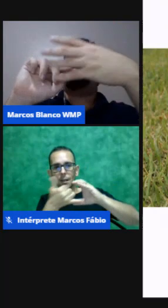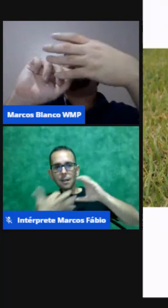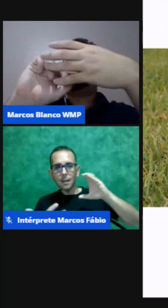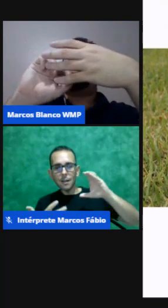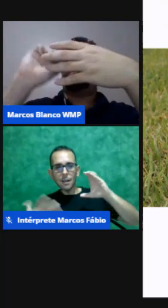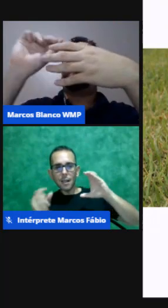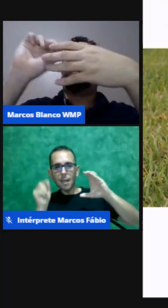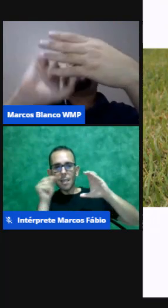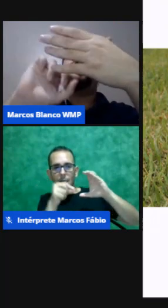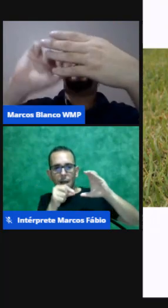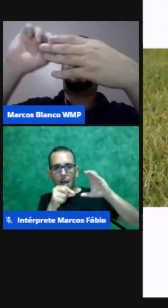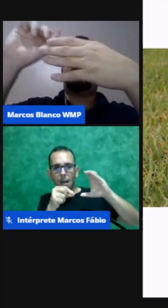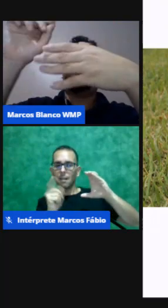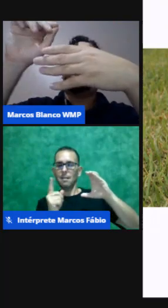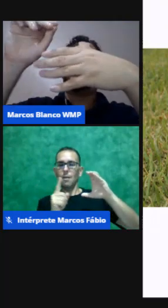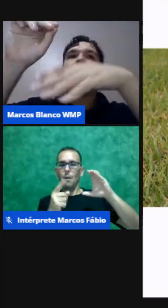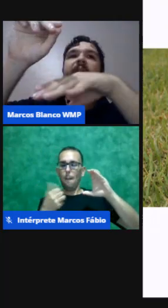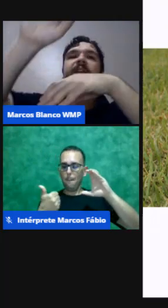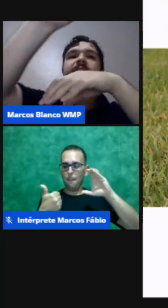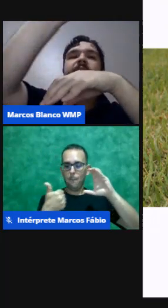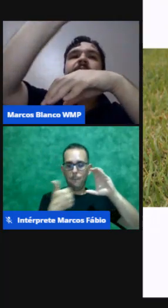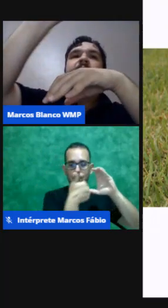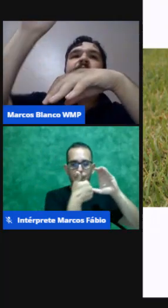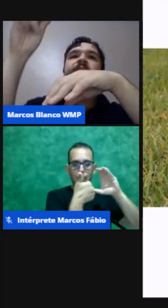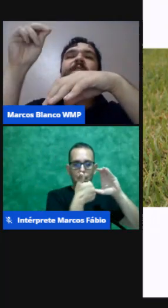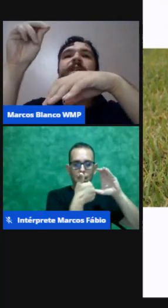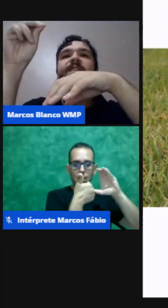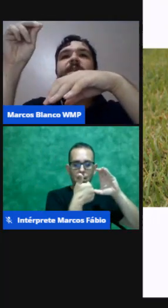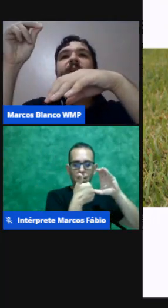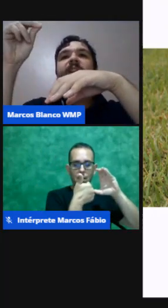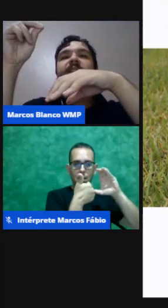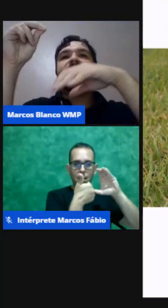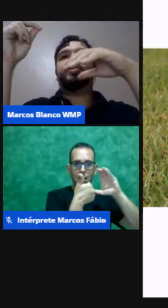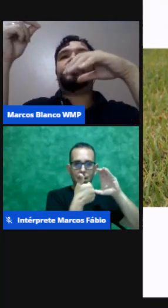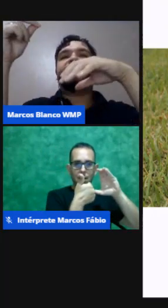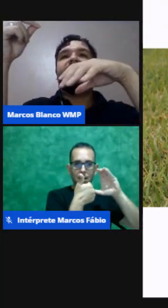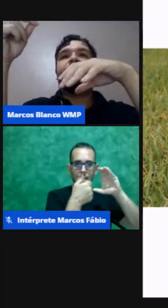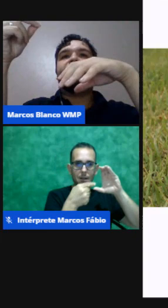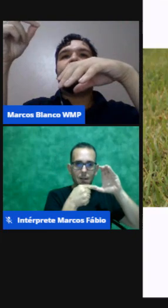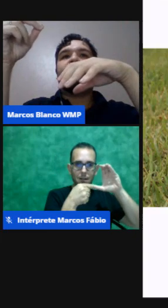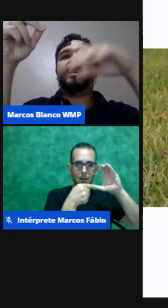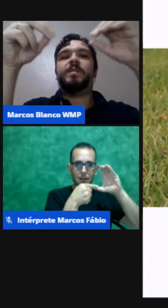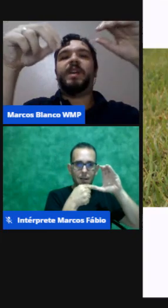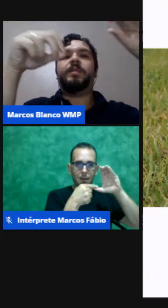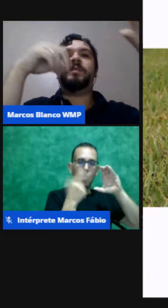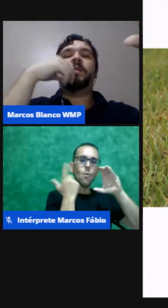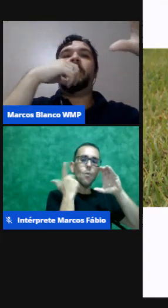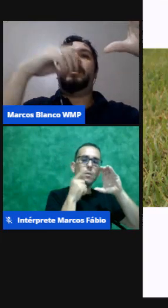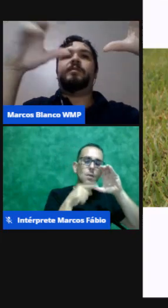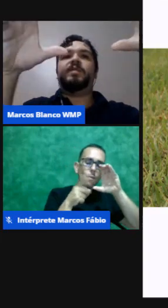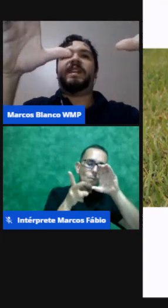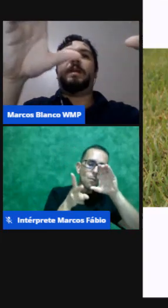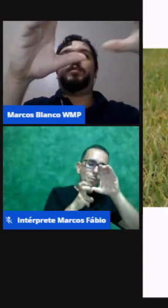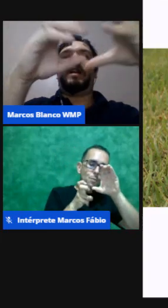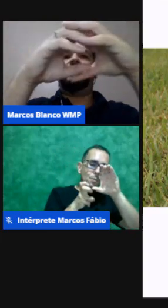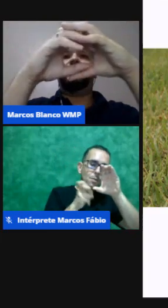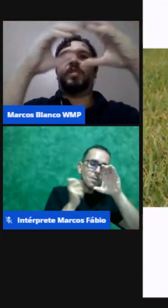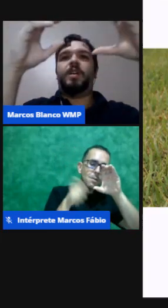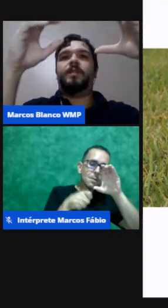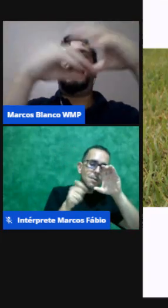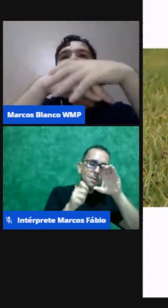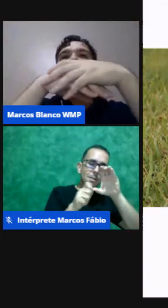água? Não. Coloca próximo. Então, ele vai colocar nessa paleta. Então, através dessa paleta, a gente consegue fazer o monitoramento. Vão